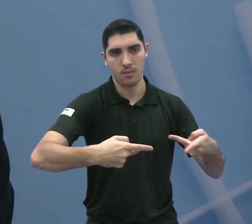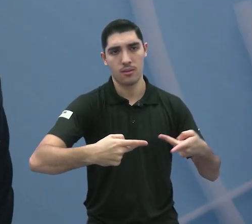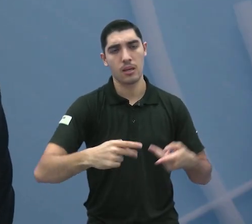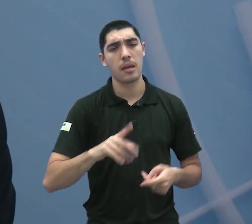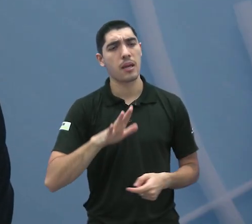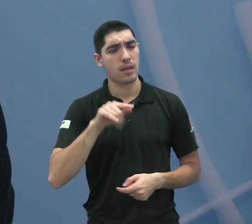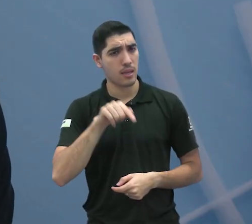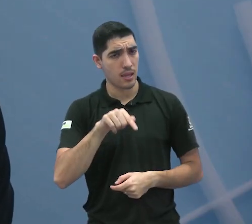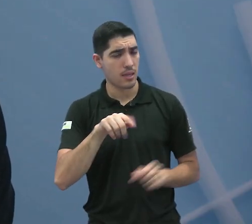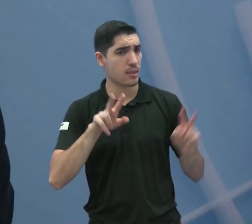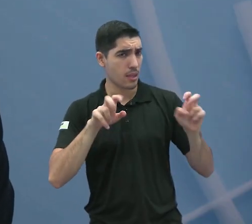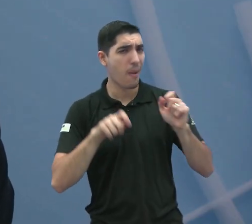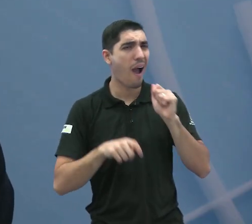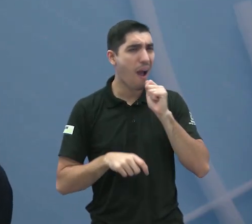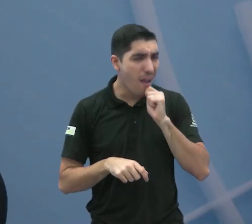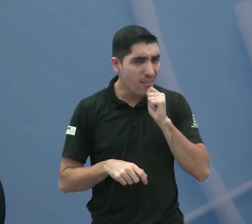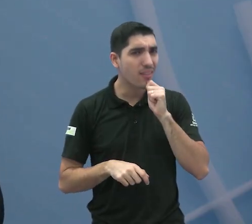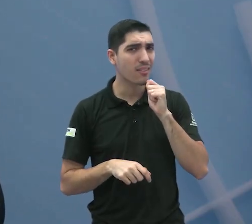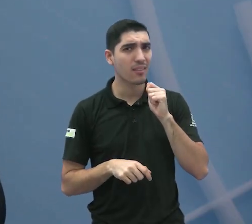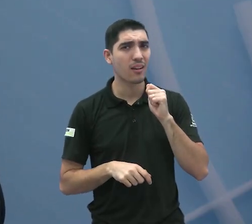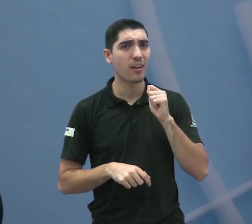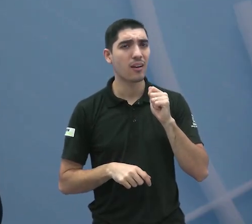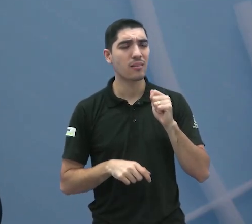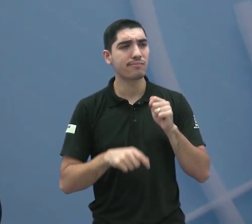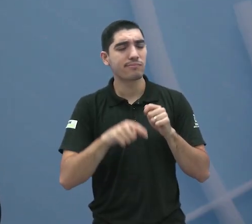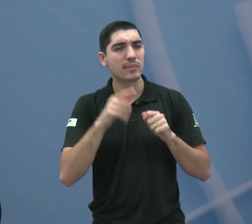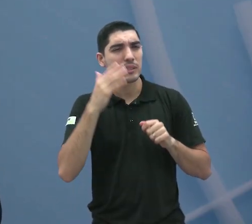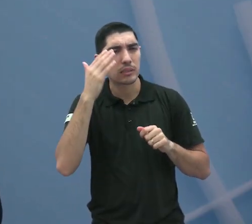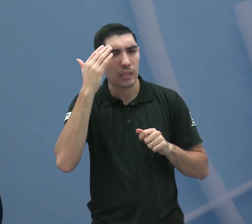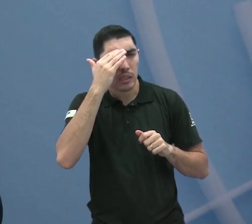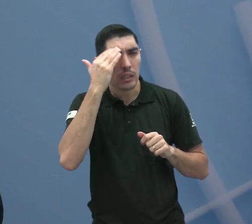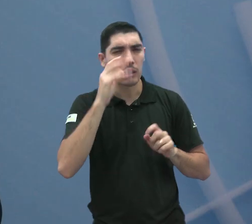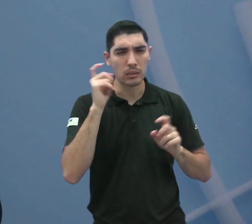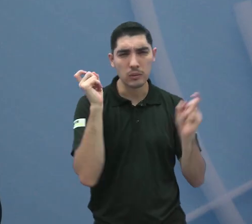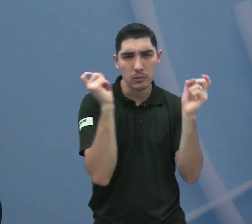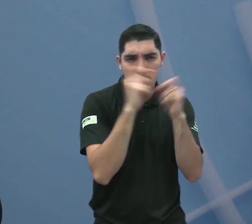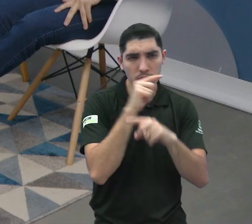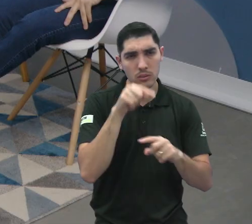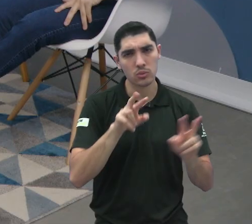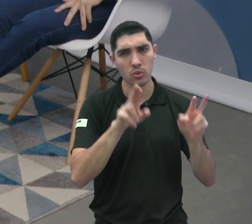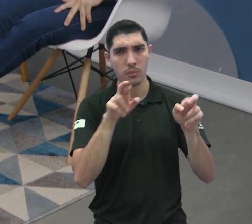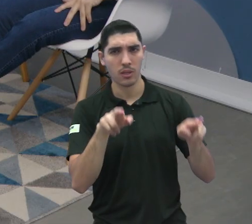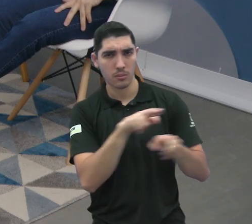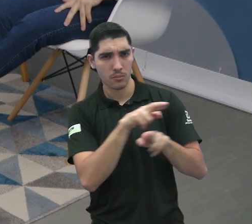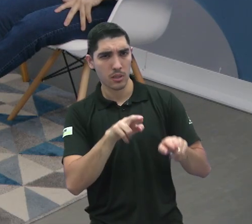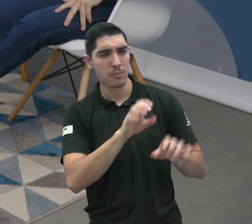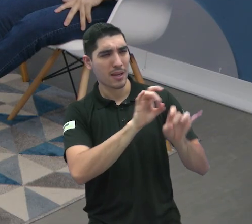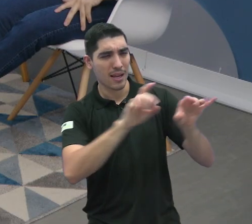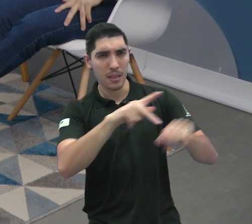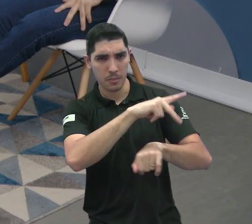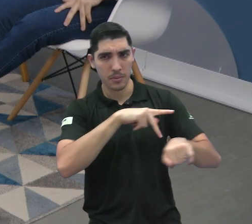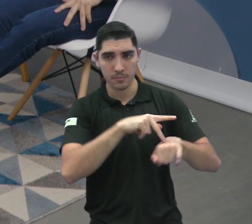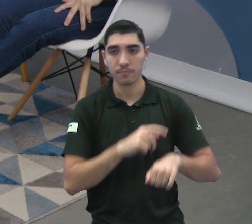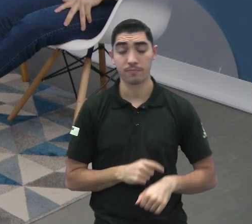assunto que ainda apresenta uma certa dificuldade, né, nessa relação entre países. Com toda